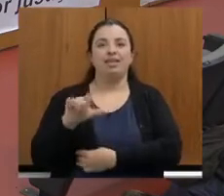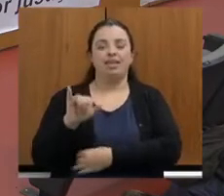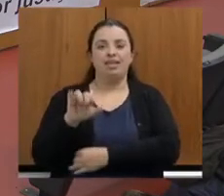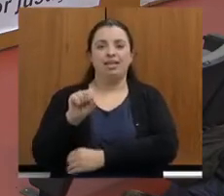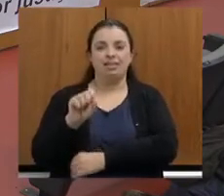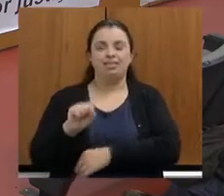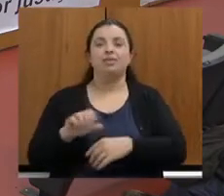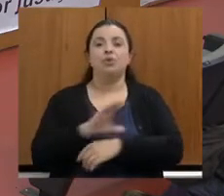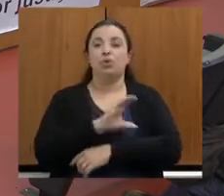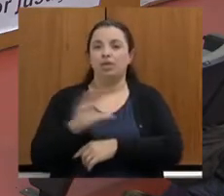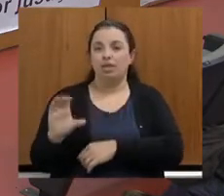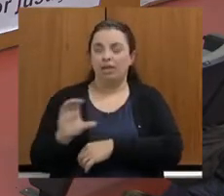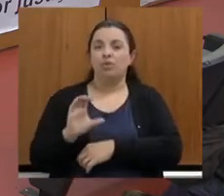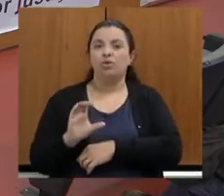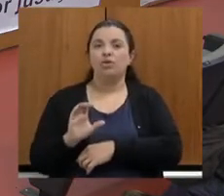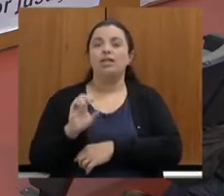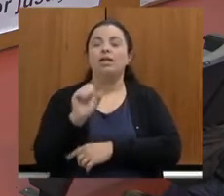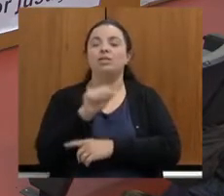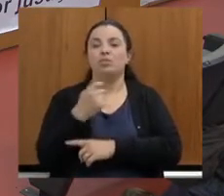e